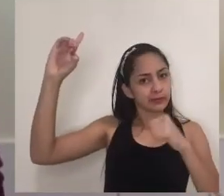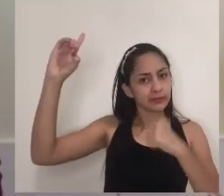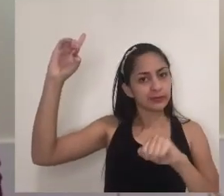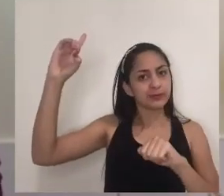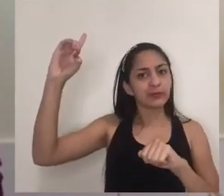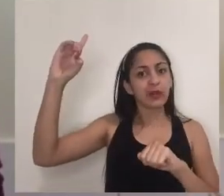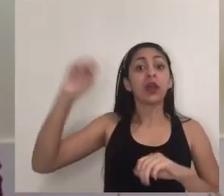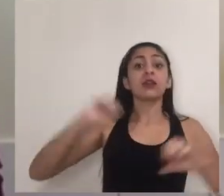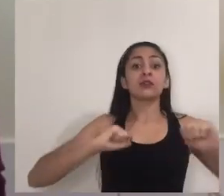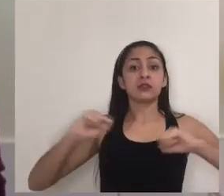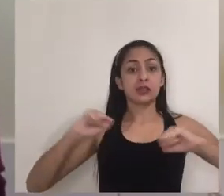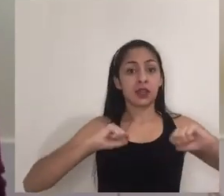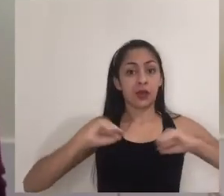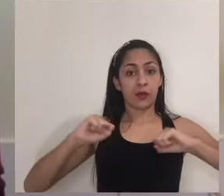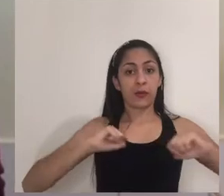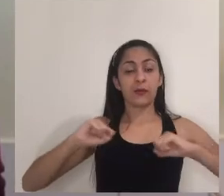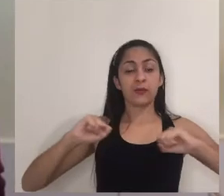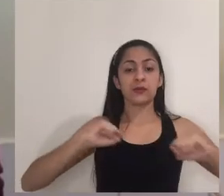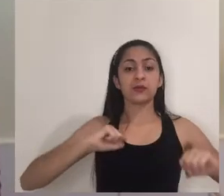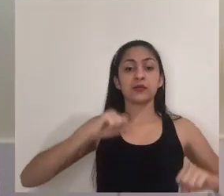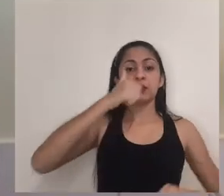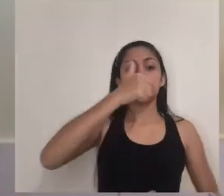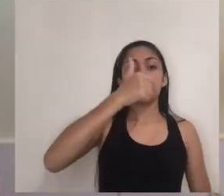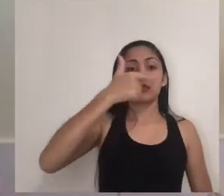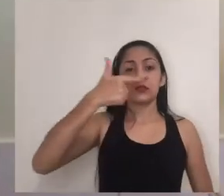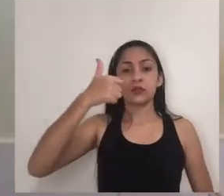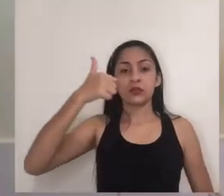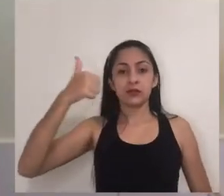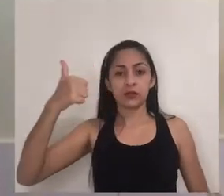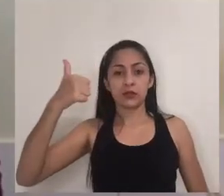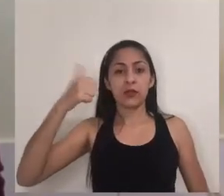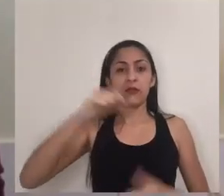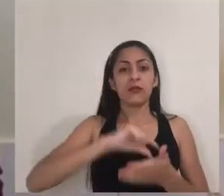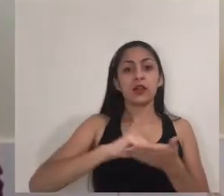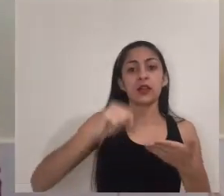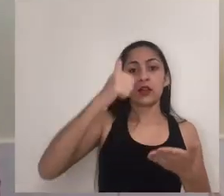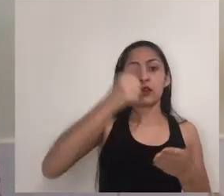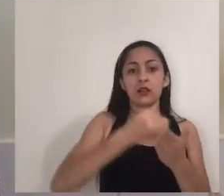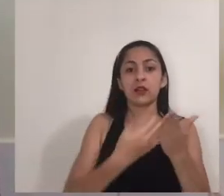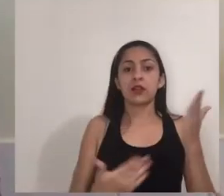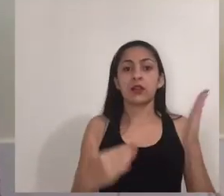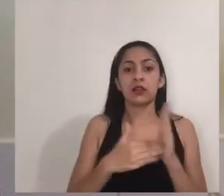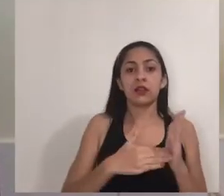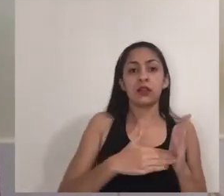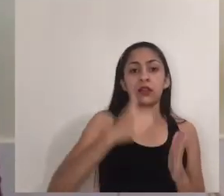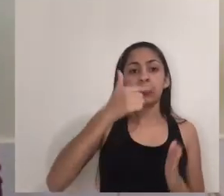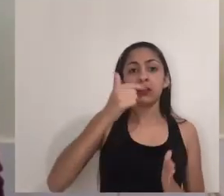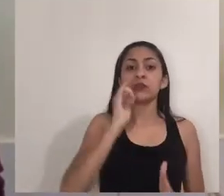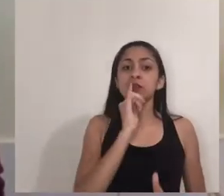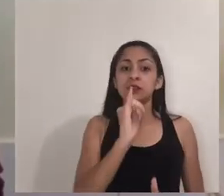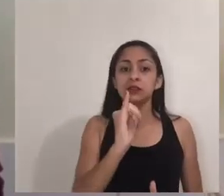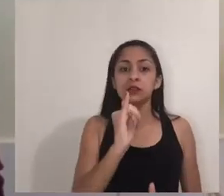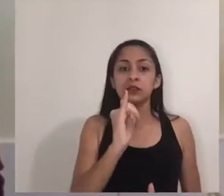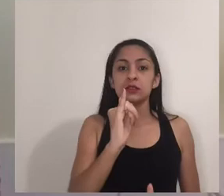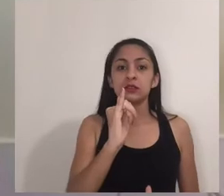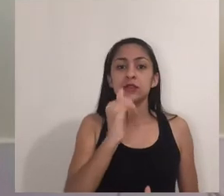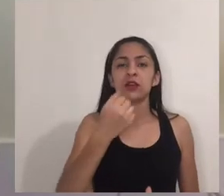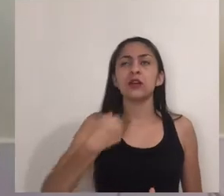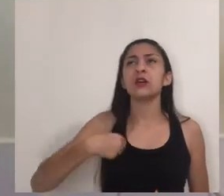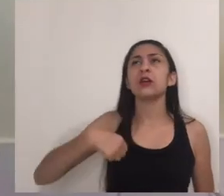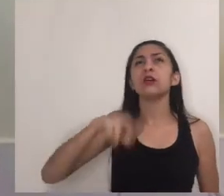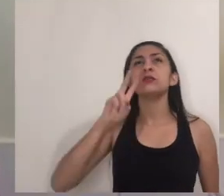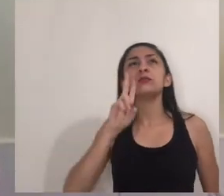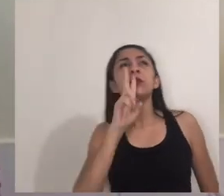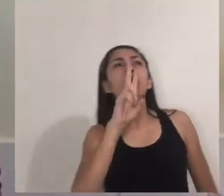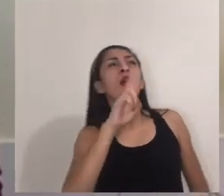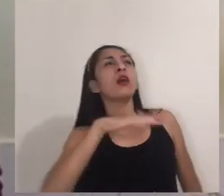O salmista entendia isso. No Salmo 121, no versículo 1 e no versículo 2, o salmista diz: elevo